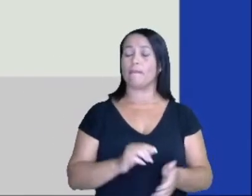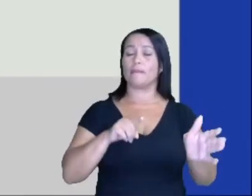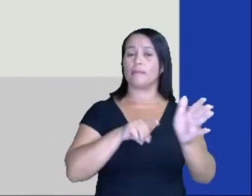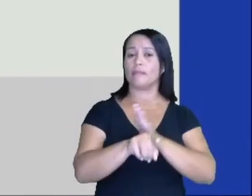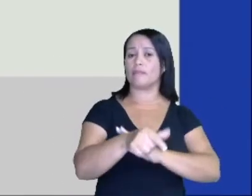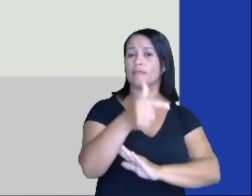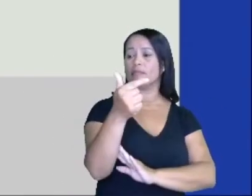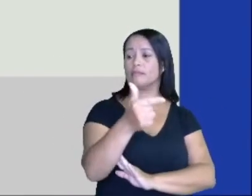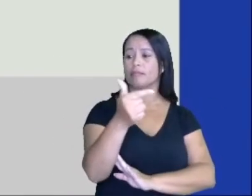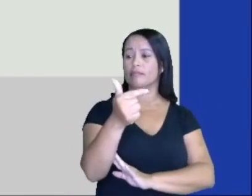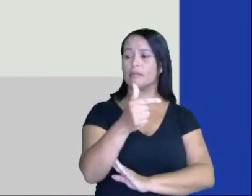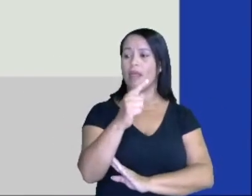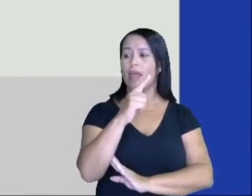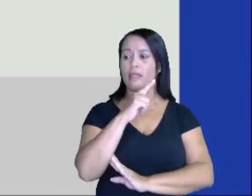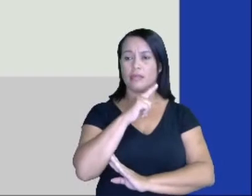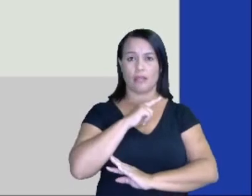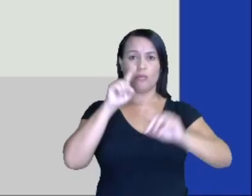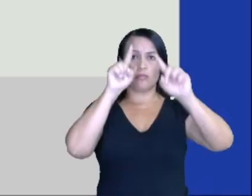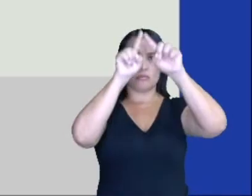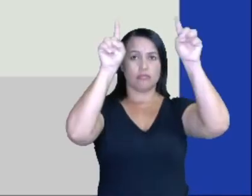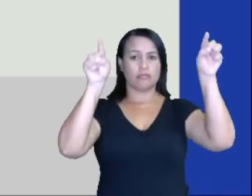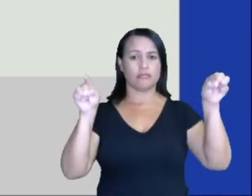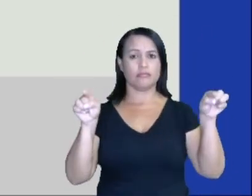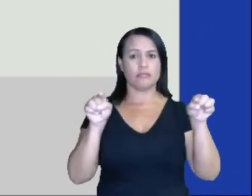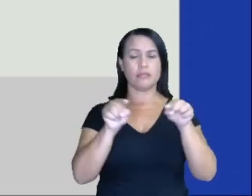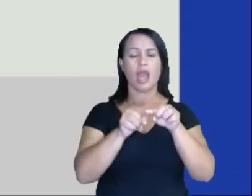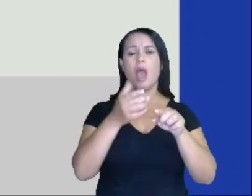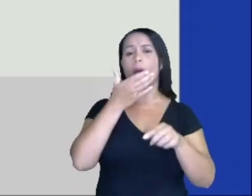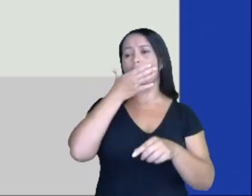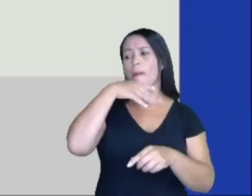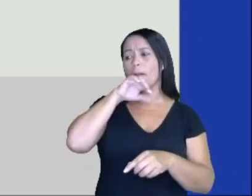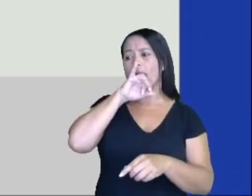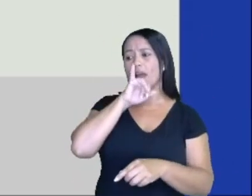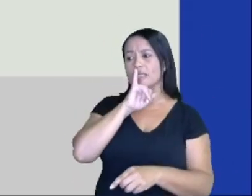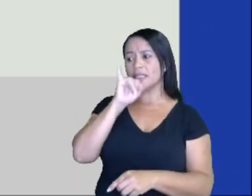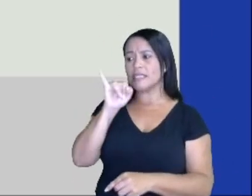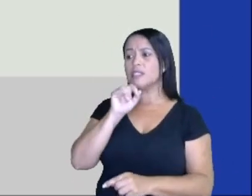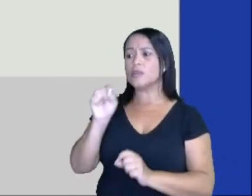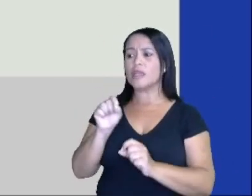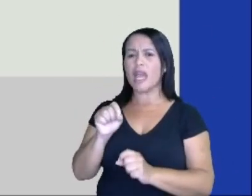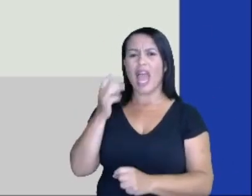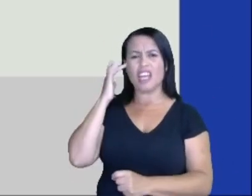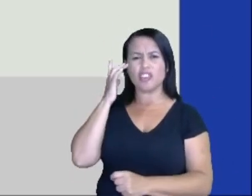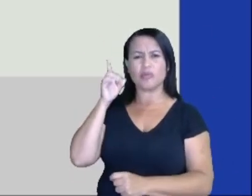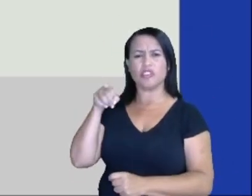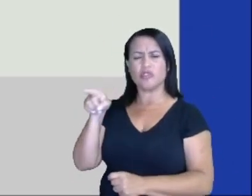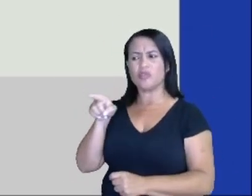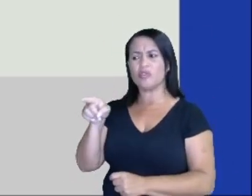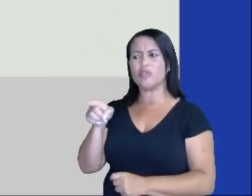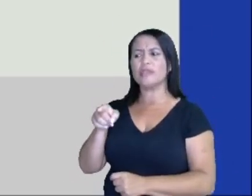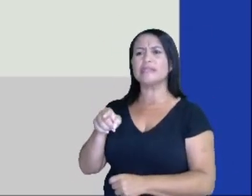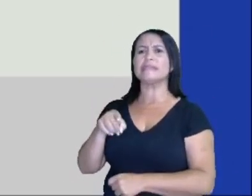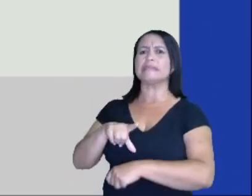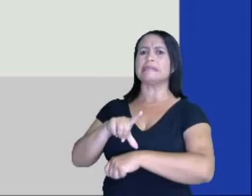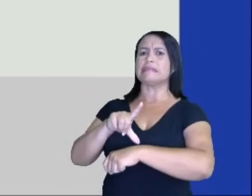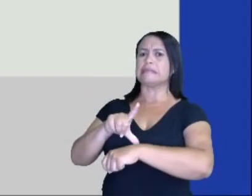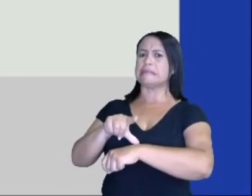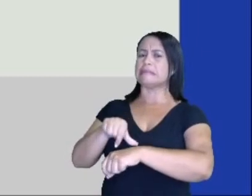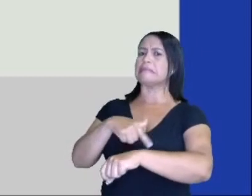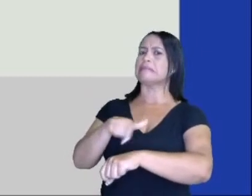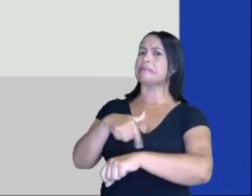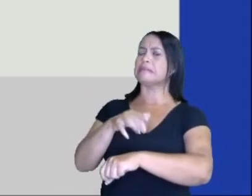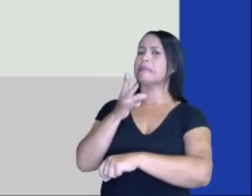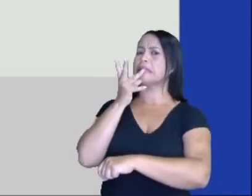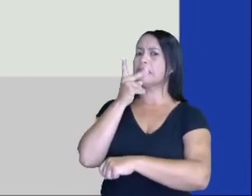Questão 2. Tem uma tirinha e os pais diziam o seguinte: achamos que você passa tempo demais